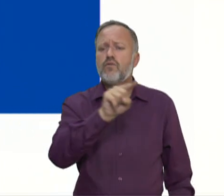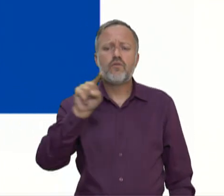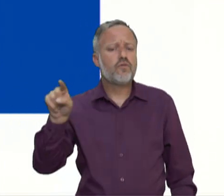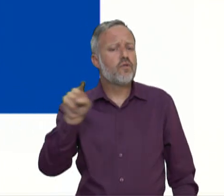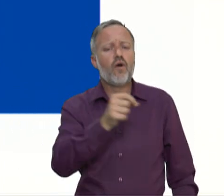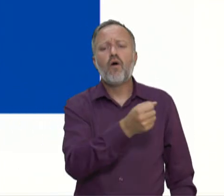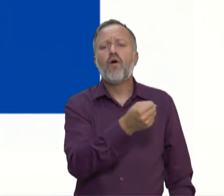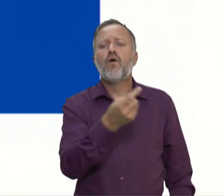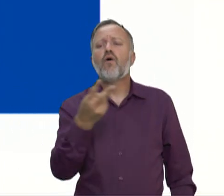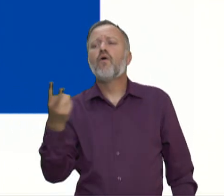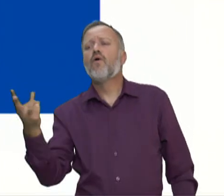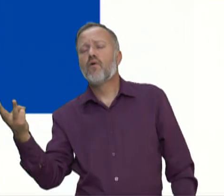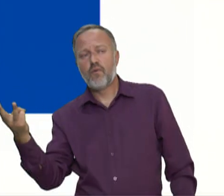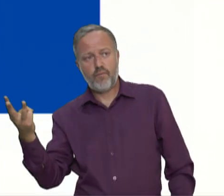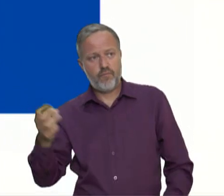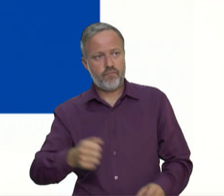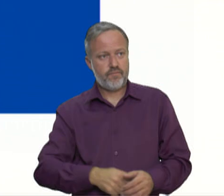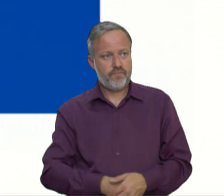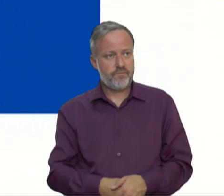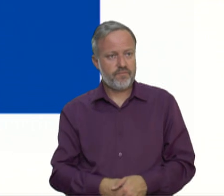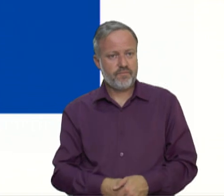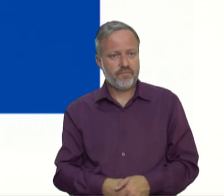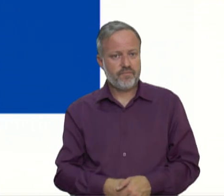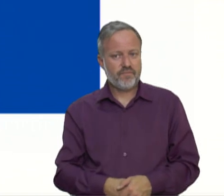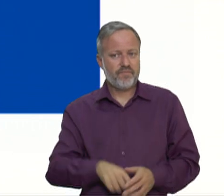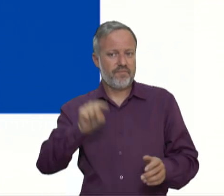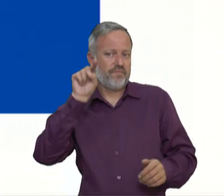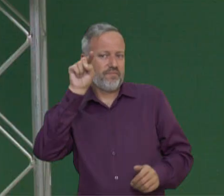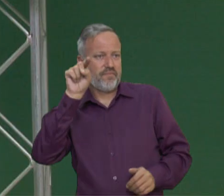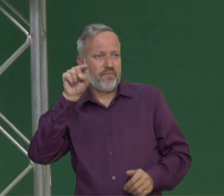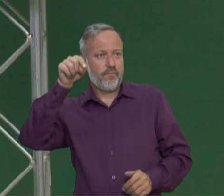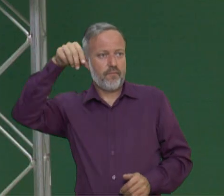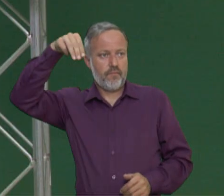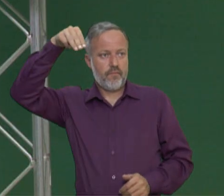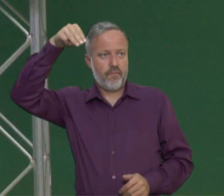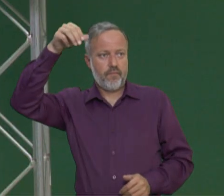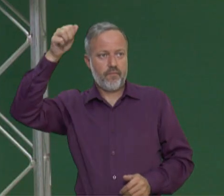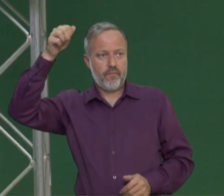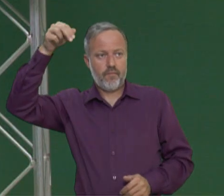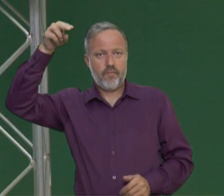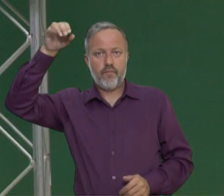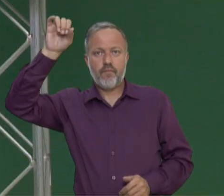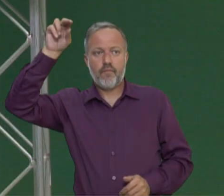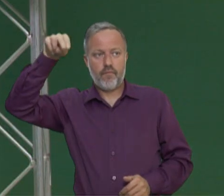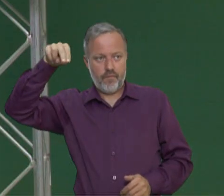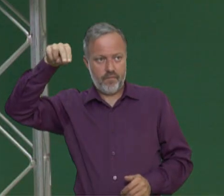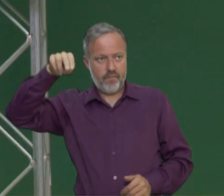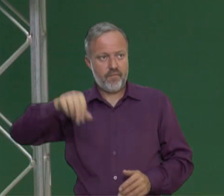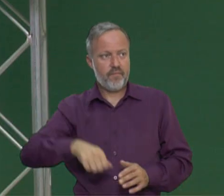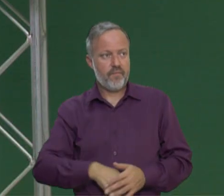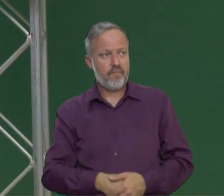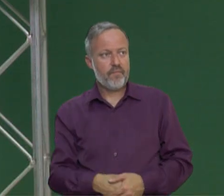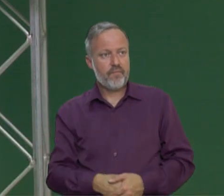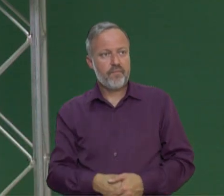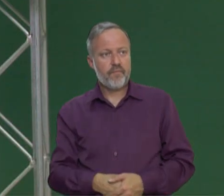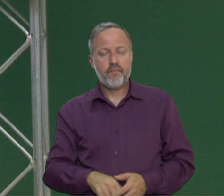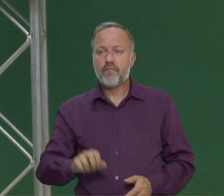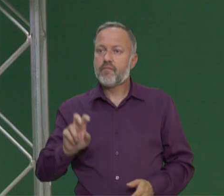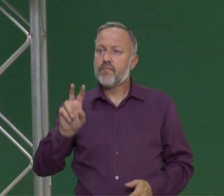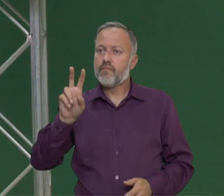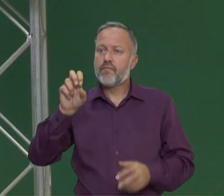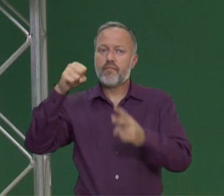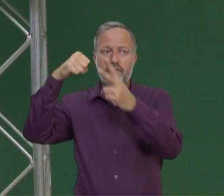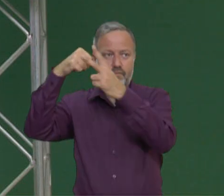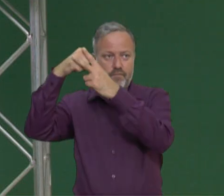passada. Practiced, sim, danced. Você consegue mostrar aqui para mim quais são os verbos